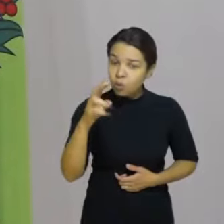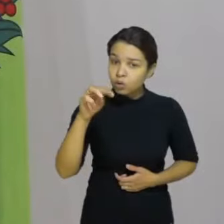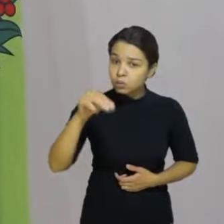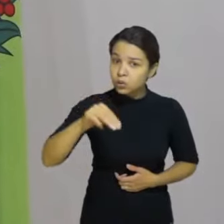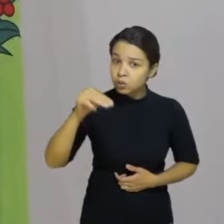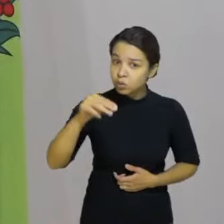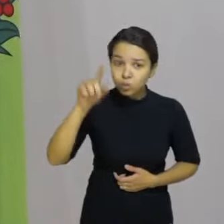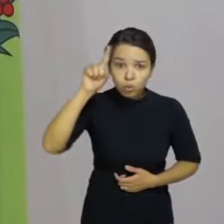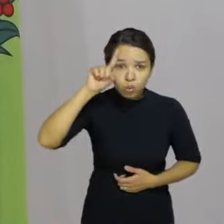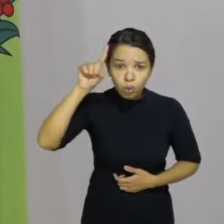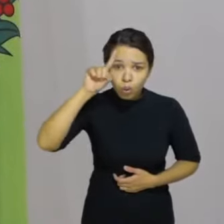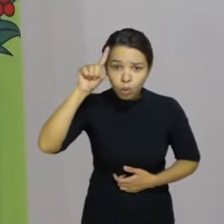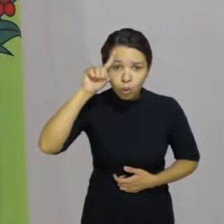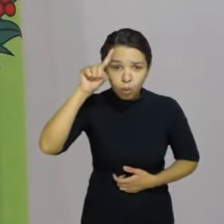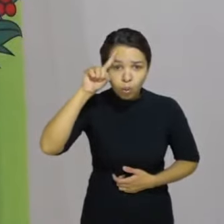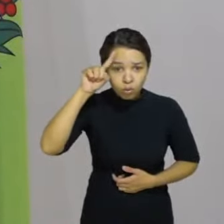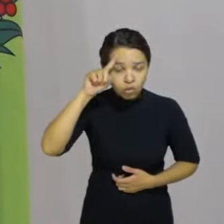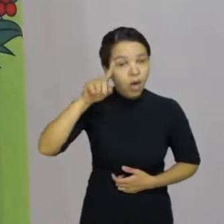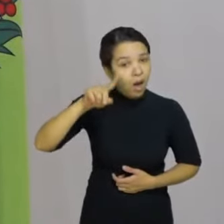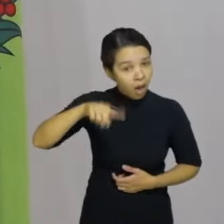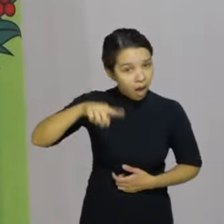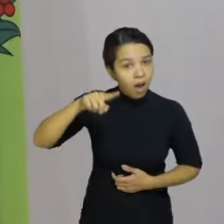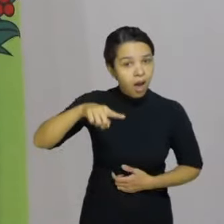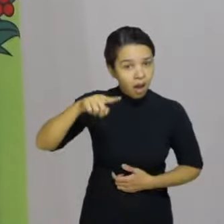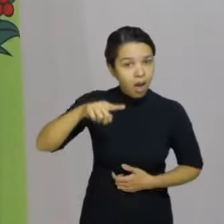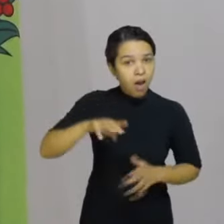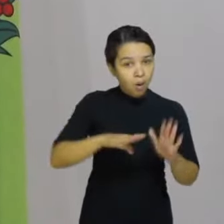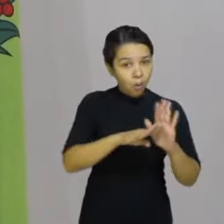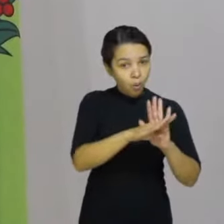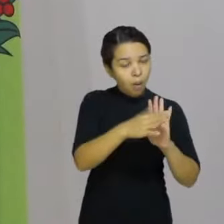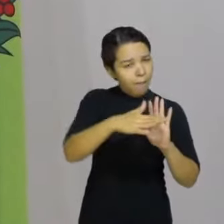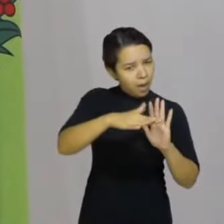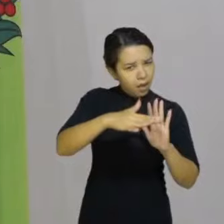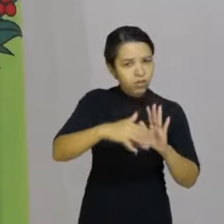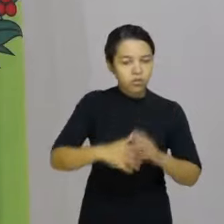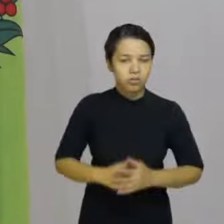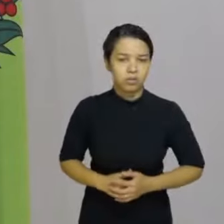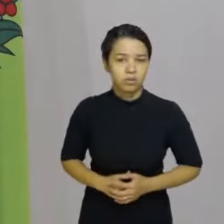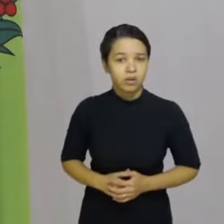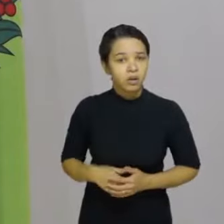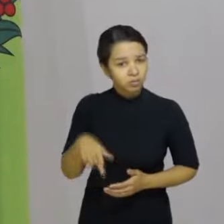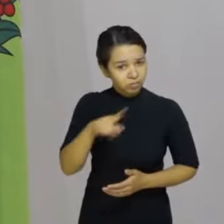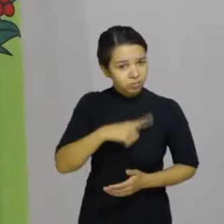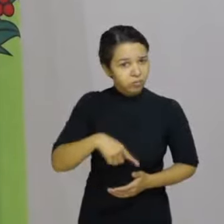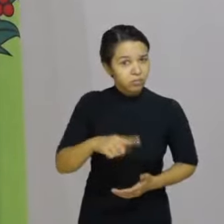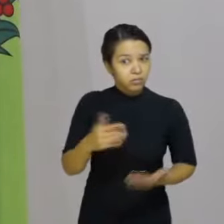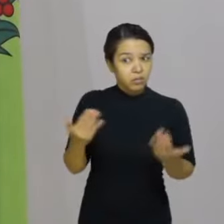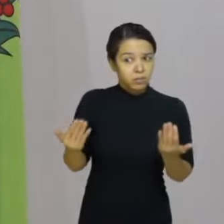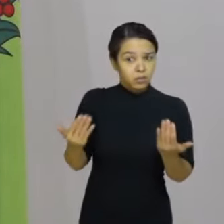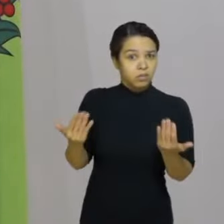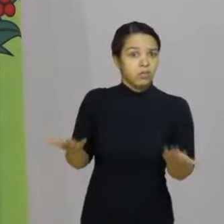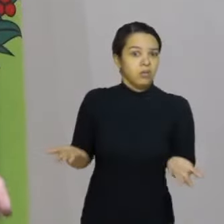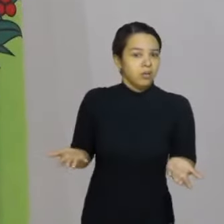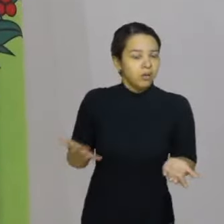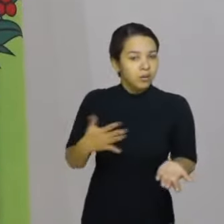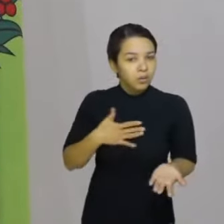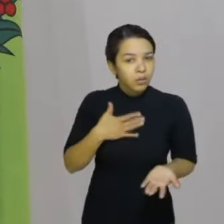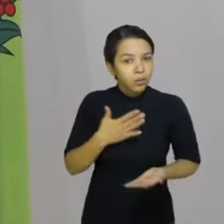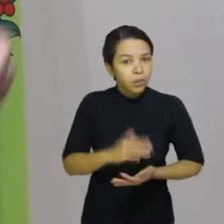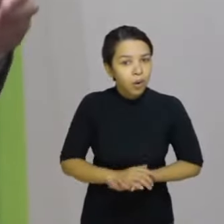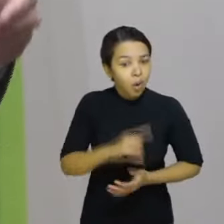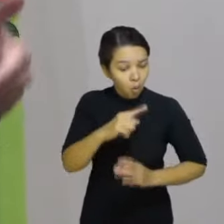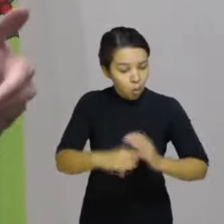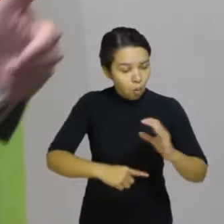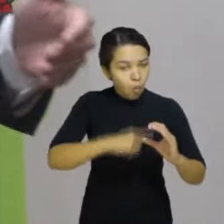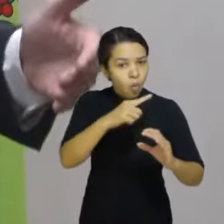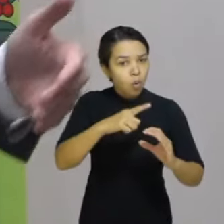É uma coisa estarrecedora e horrorosa. Nós temos um tempo médio no mundo, por exemplo, de crianças